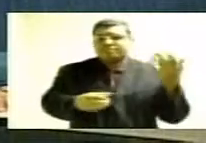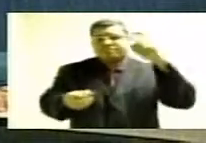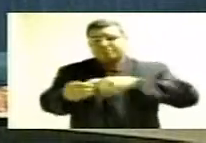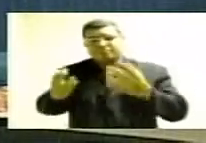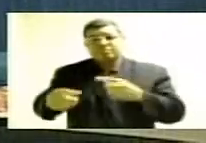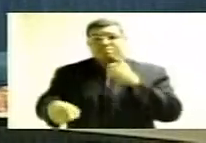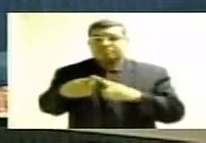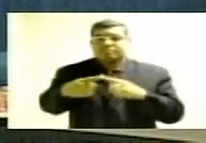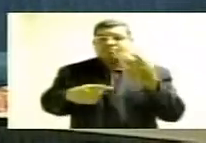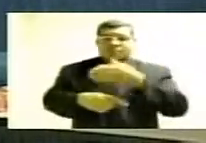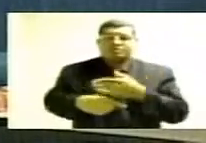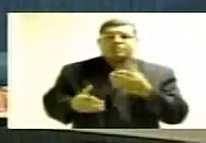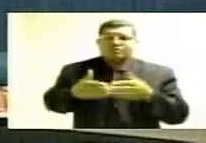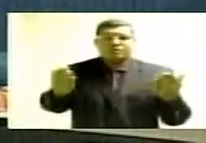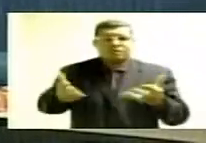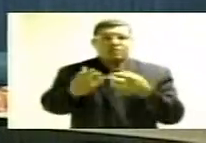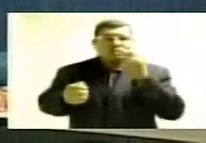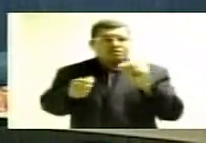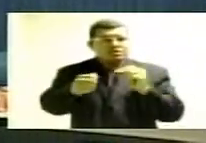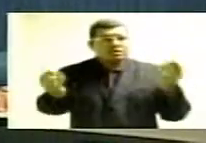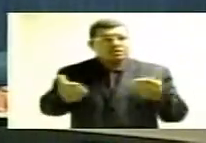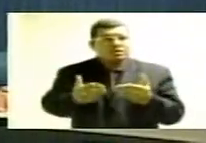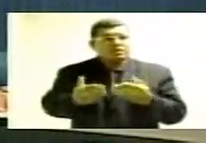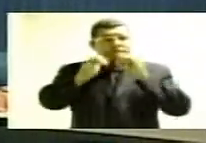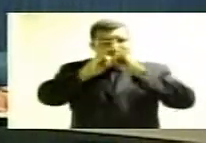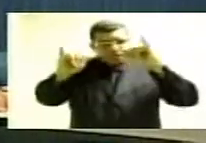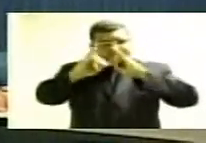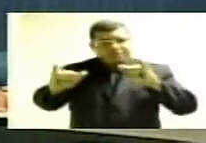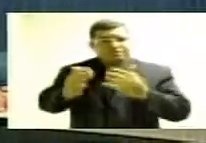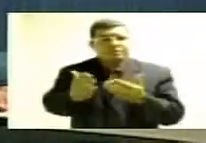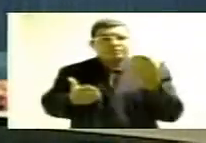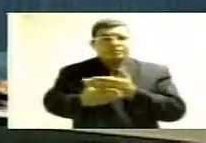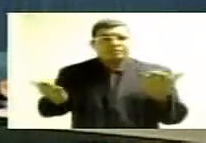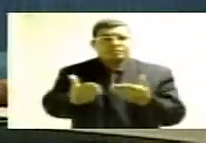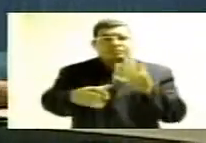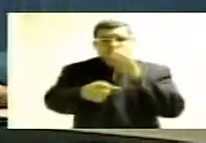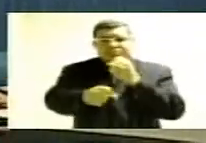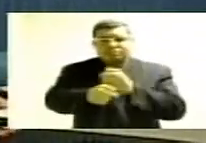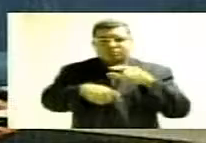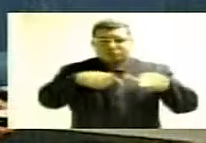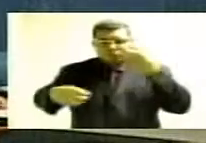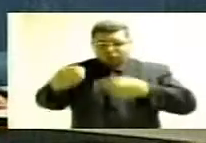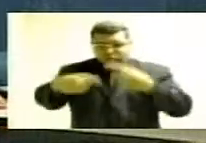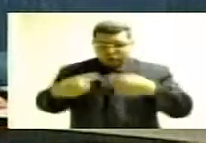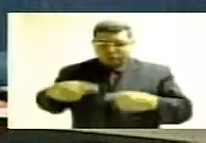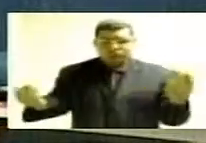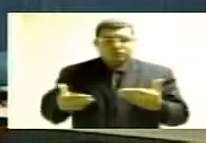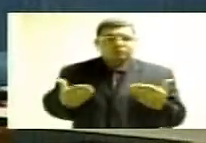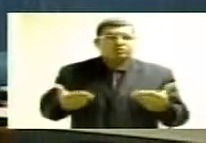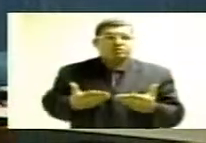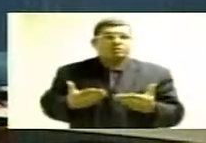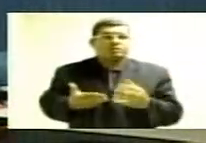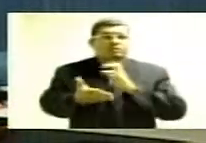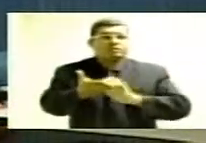entrar. Portanto, era esse apelo que eu quero fazer e anunciar que estou hoje protocolando o requerimento de convocação